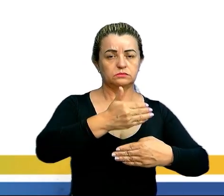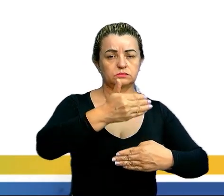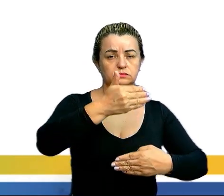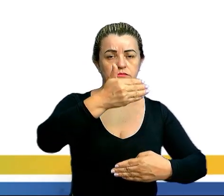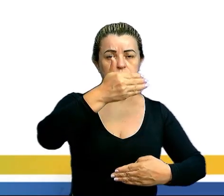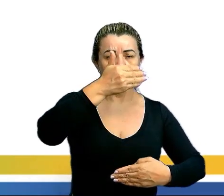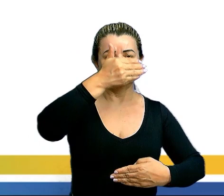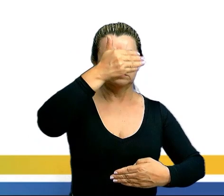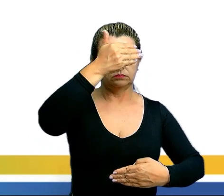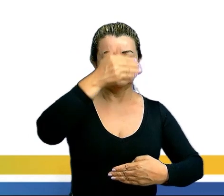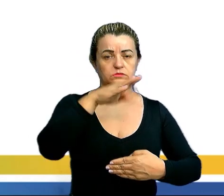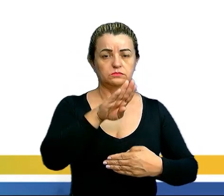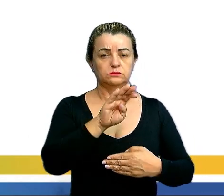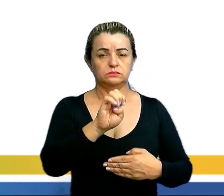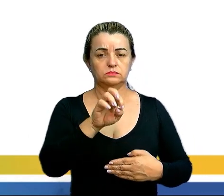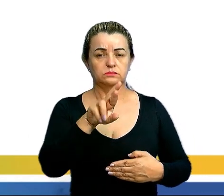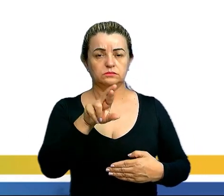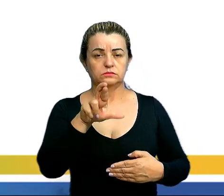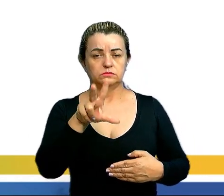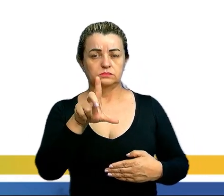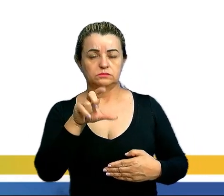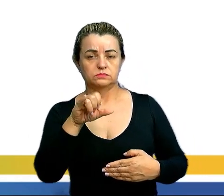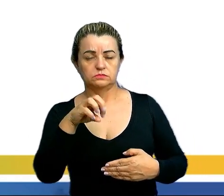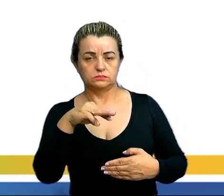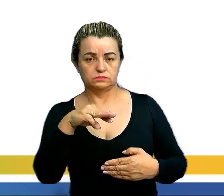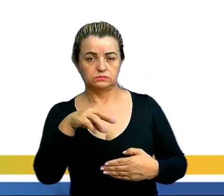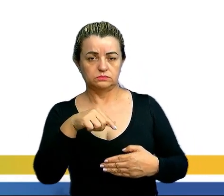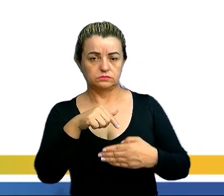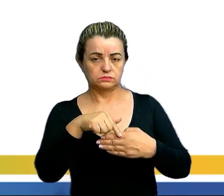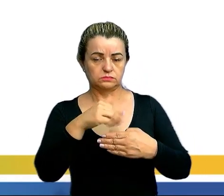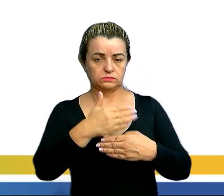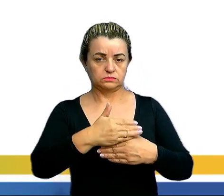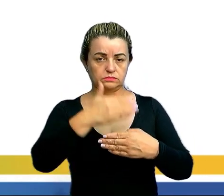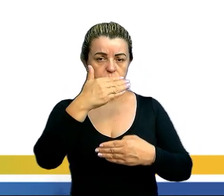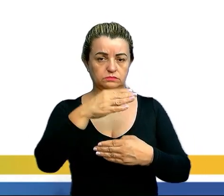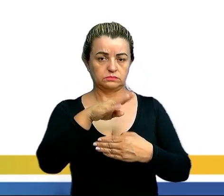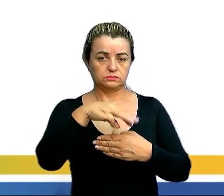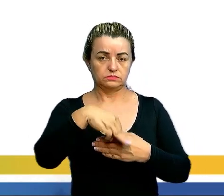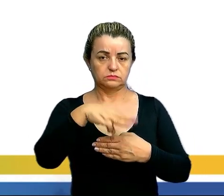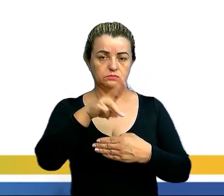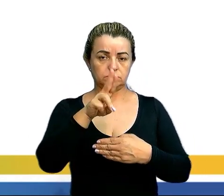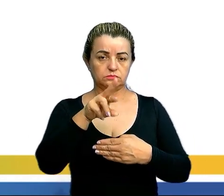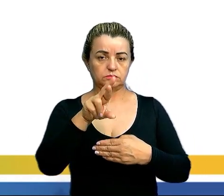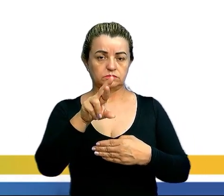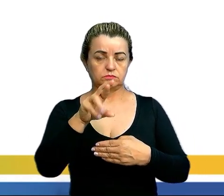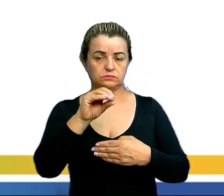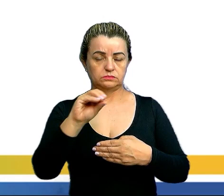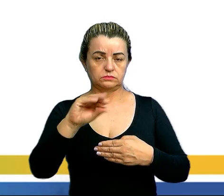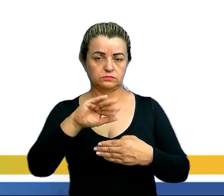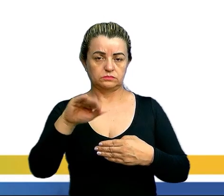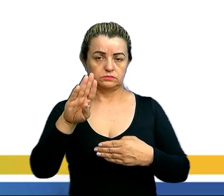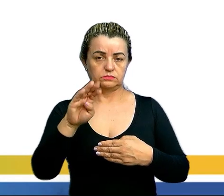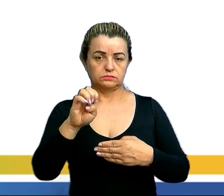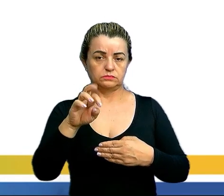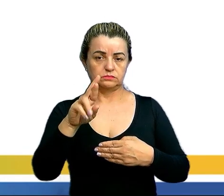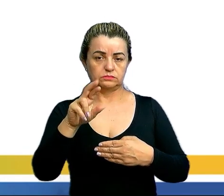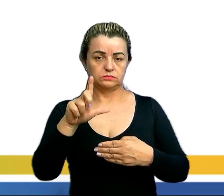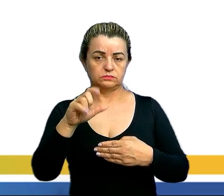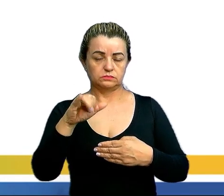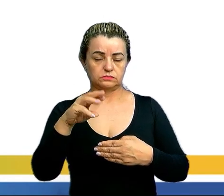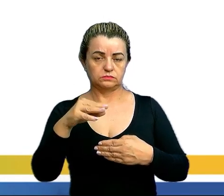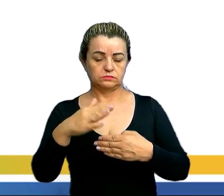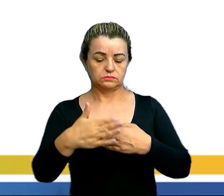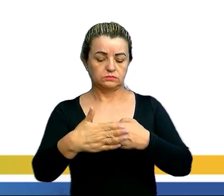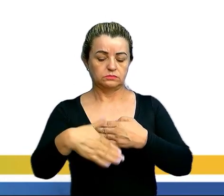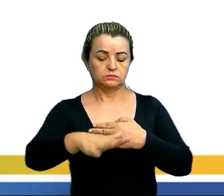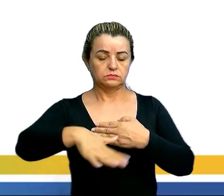gente discutir isso daí. O Muro de Berlim que vai dividir a Alemanha em a Alemanha capitalista, né? Ali sob influência da Inglaterra,